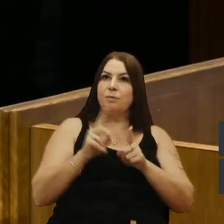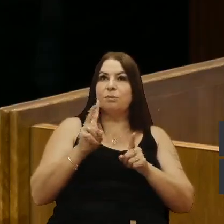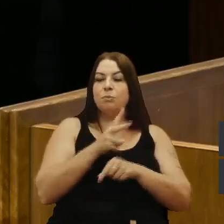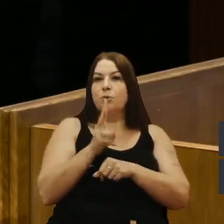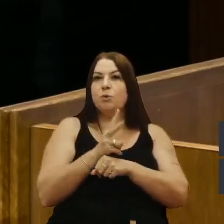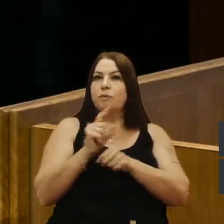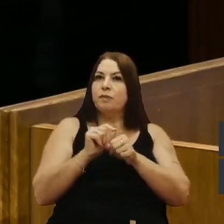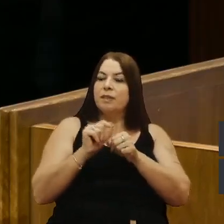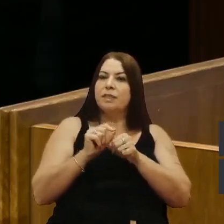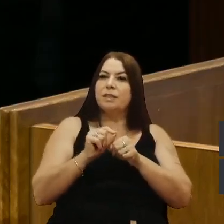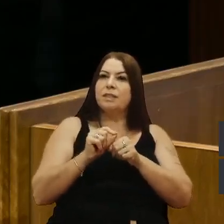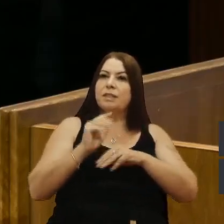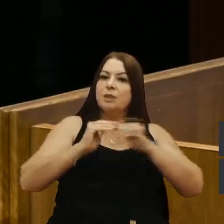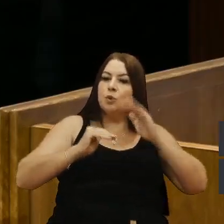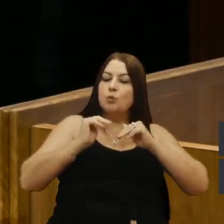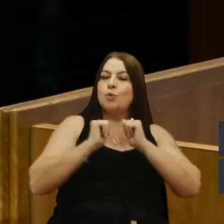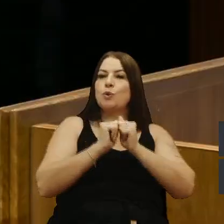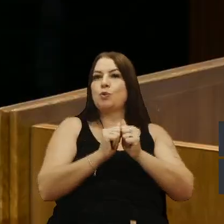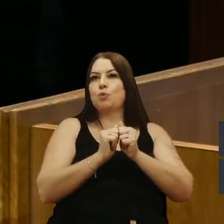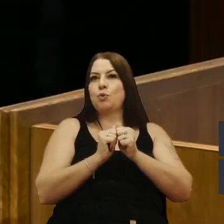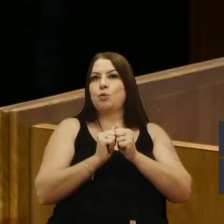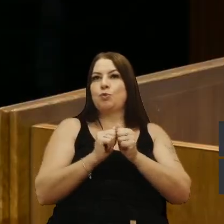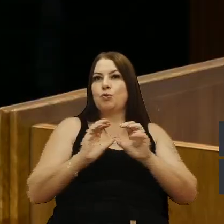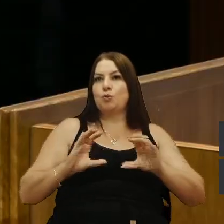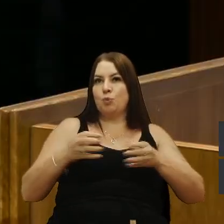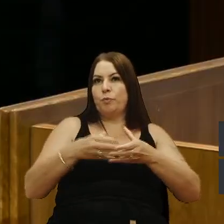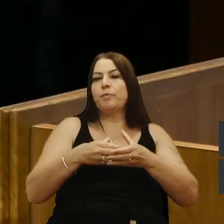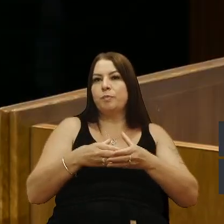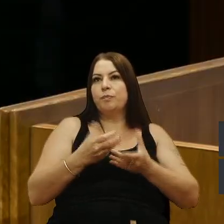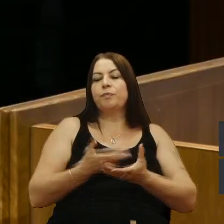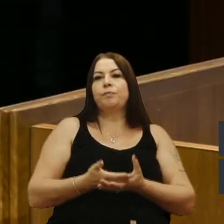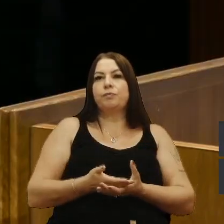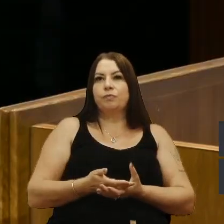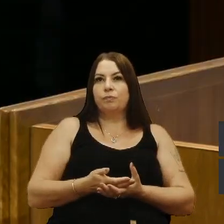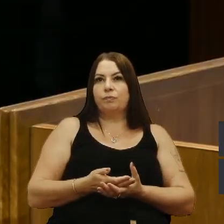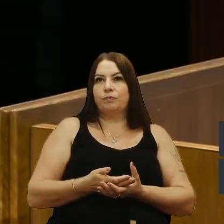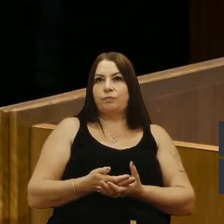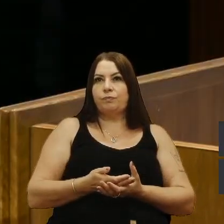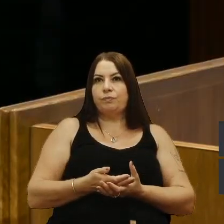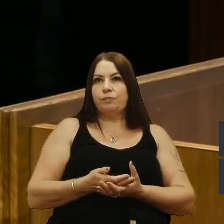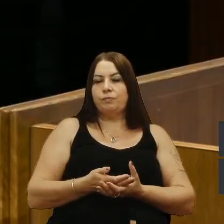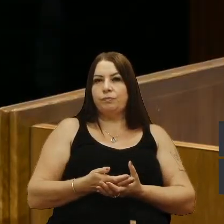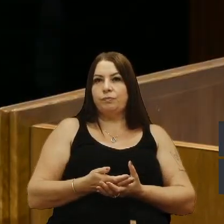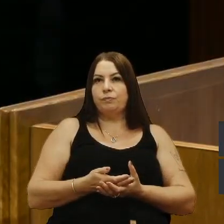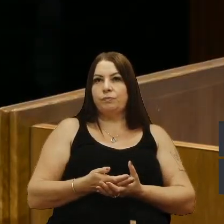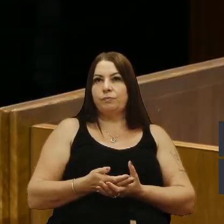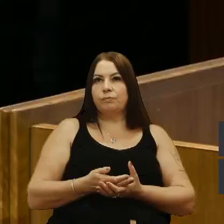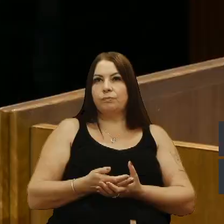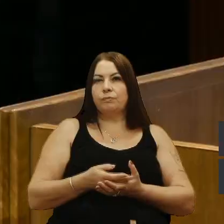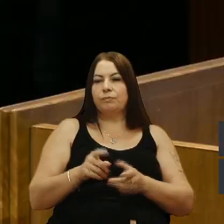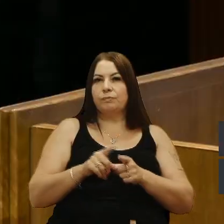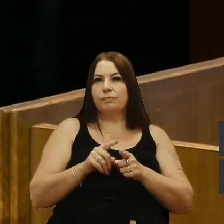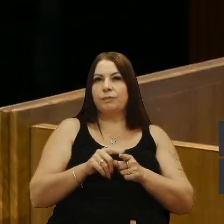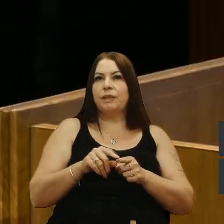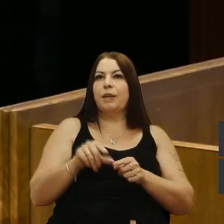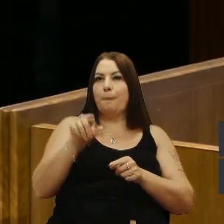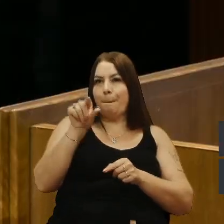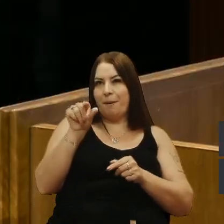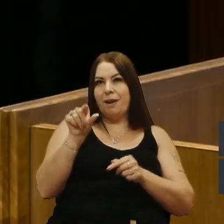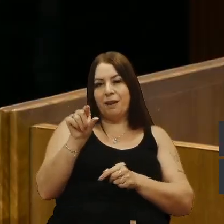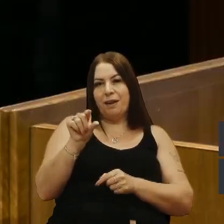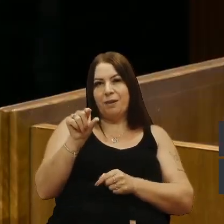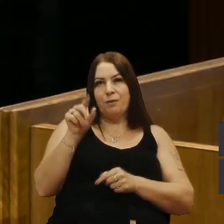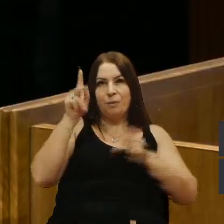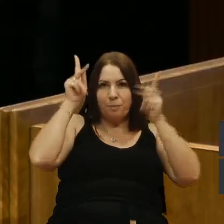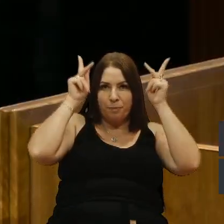sempre fazer essa construção no coletivo. Né? O pequeno príncipe, vereador Cláudio